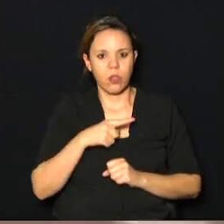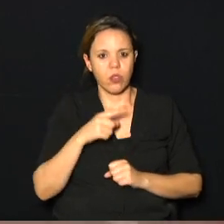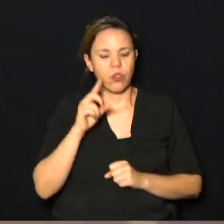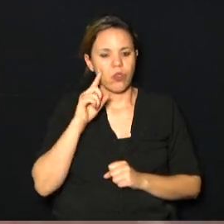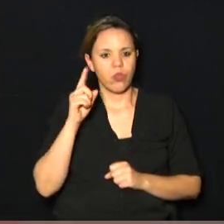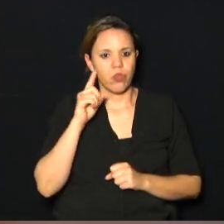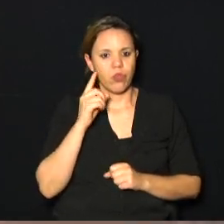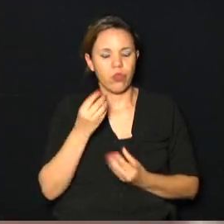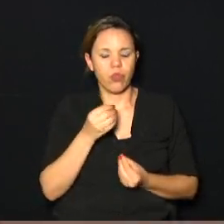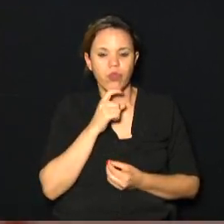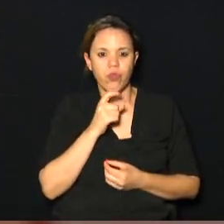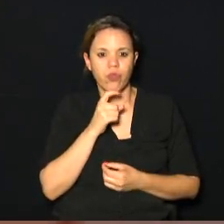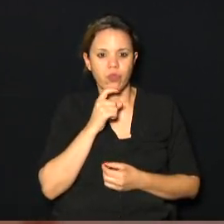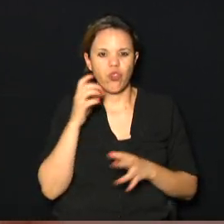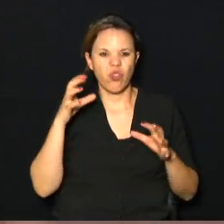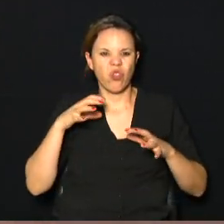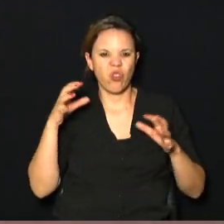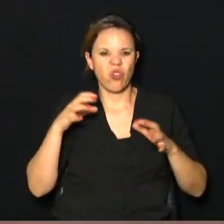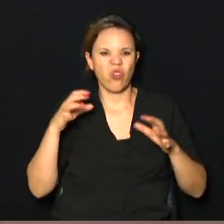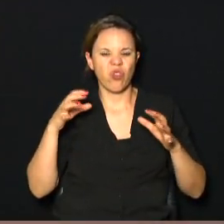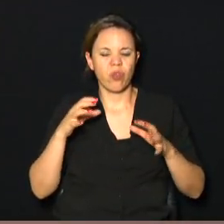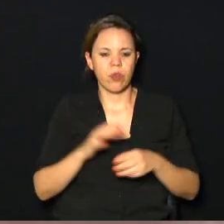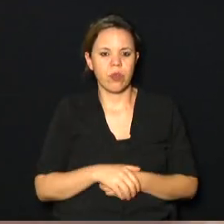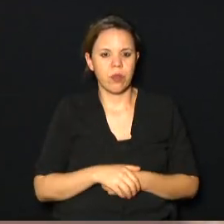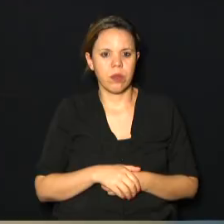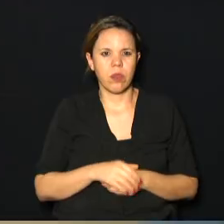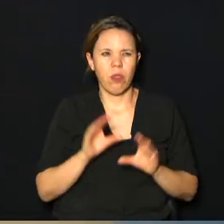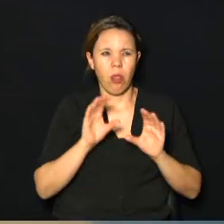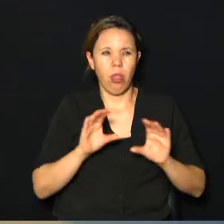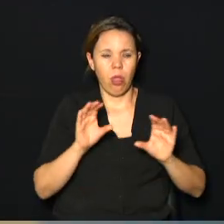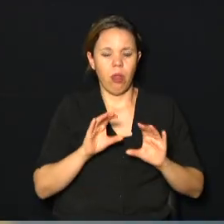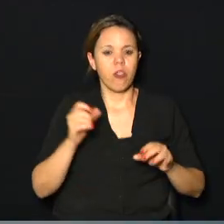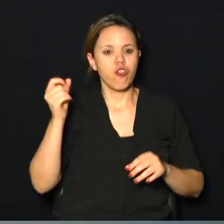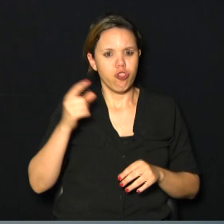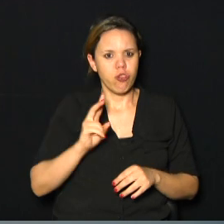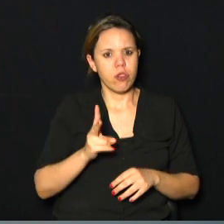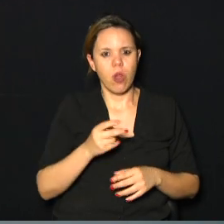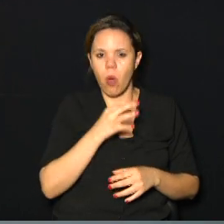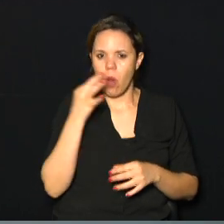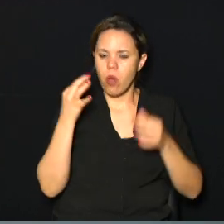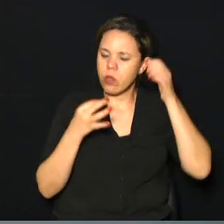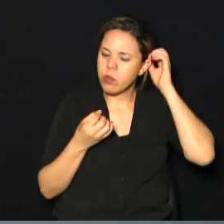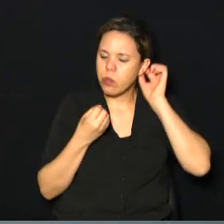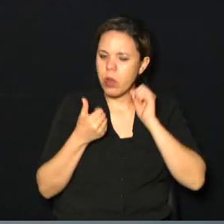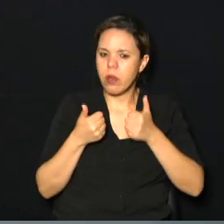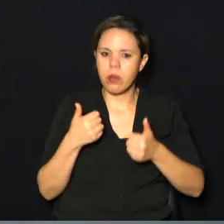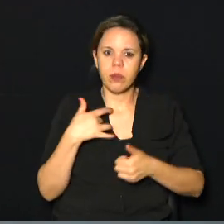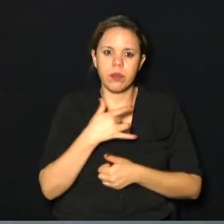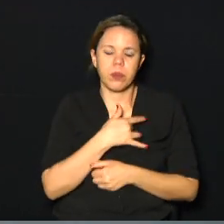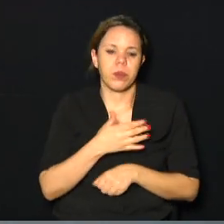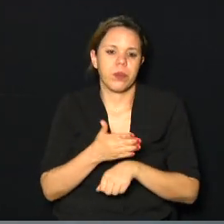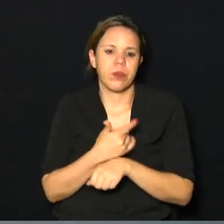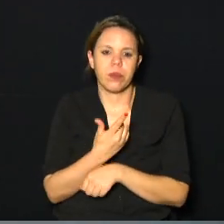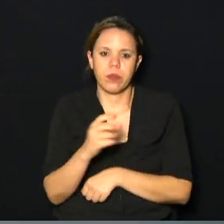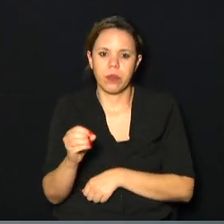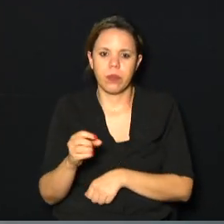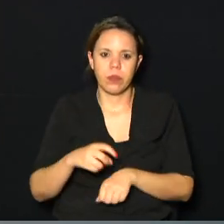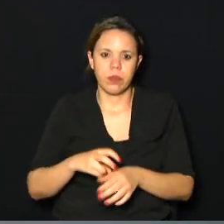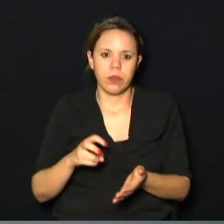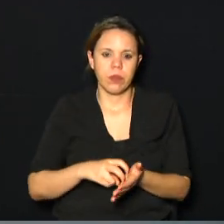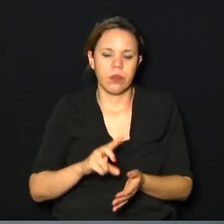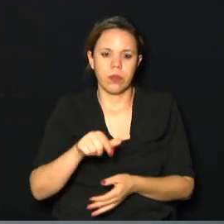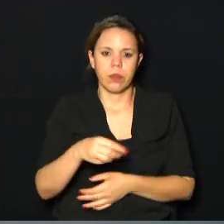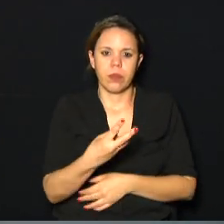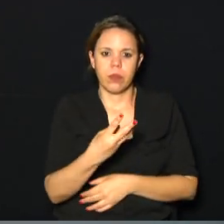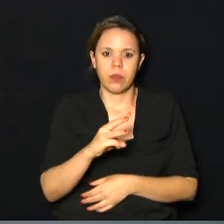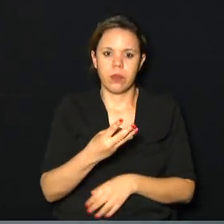dias muito frio, chuva, nublado, né? Mas o sol é sempre benéfico, né? Então, antes das 10 da manhã, depois das